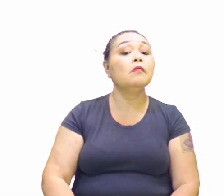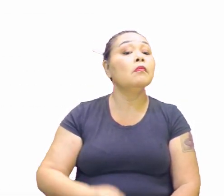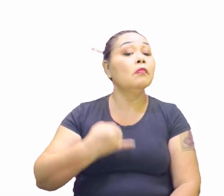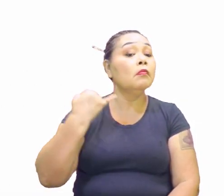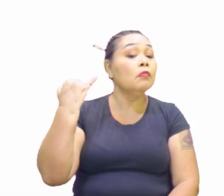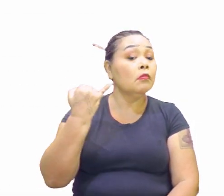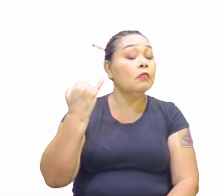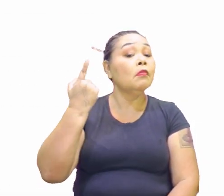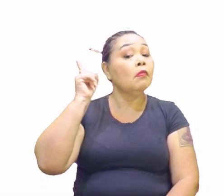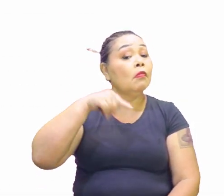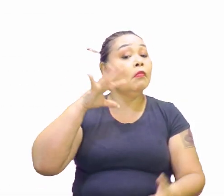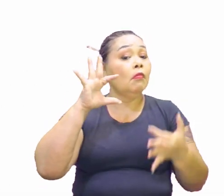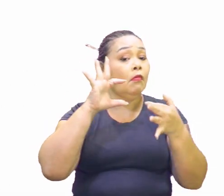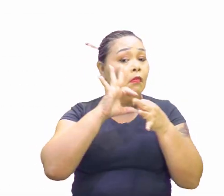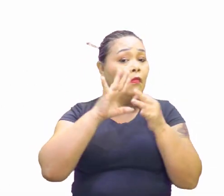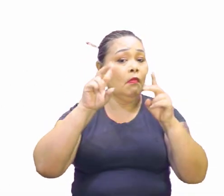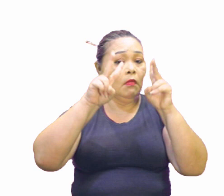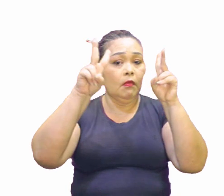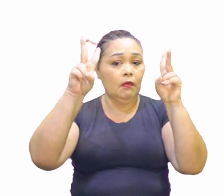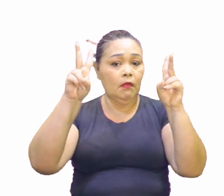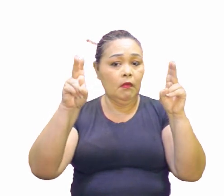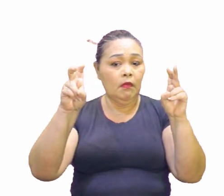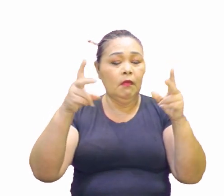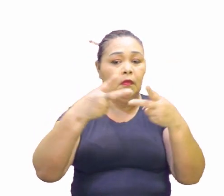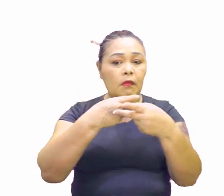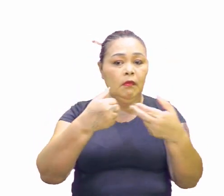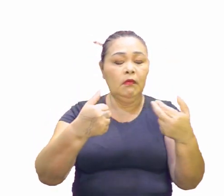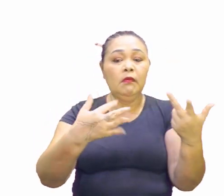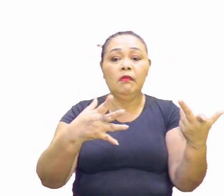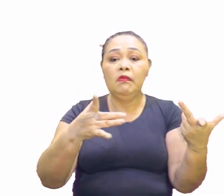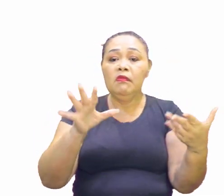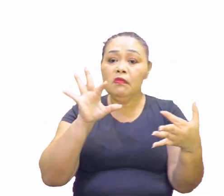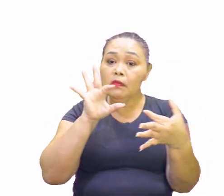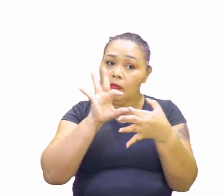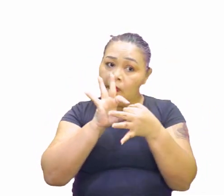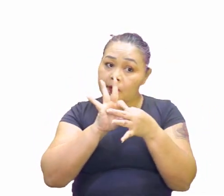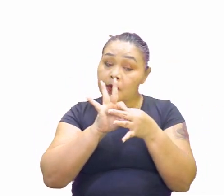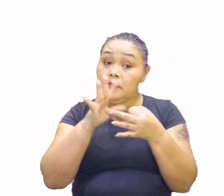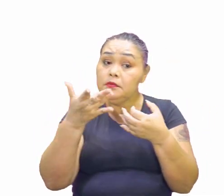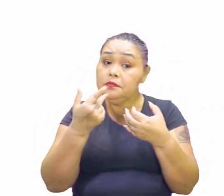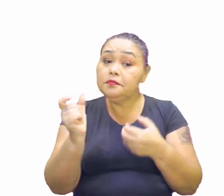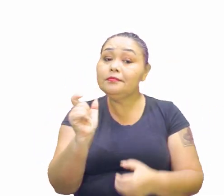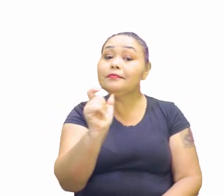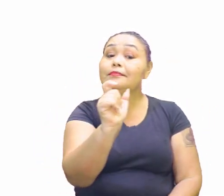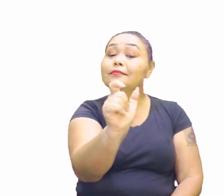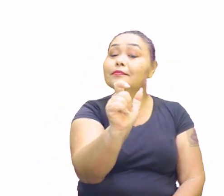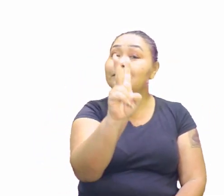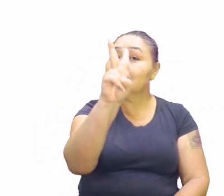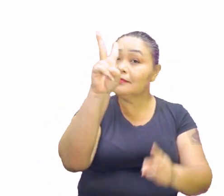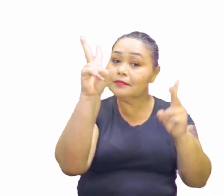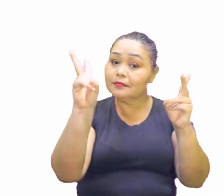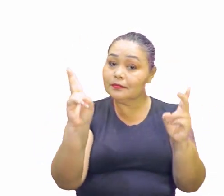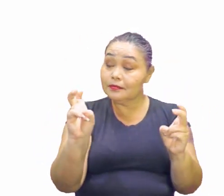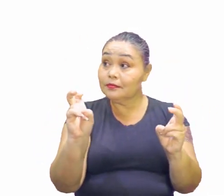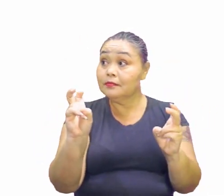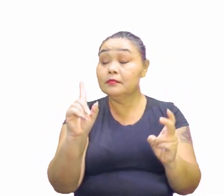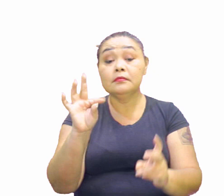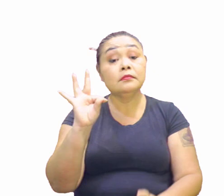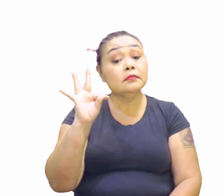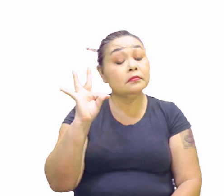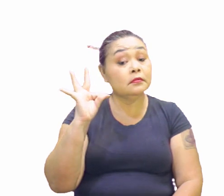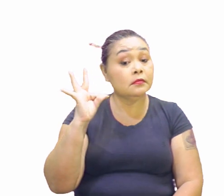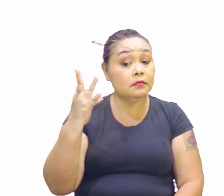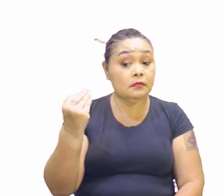O importante é contextualizar o tema com algo que tenha a ver com pelo menos uma das palavras do tema. Então,